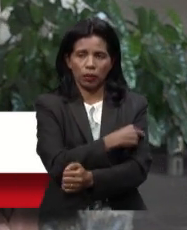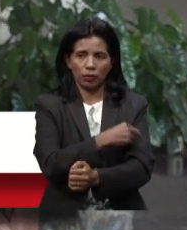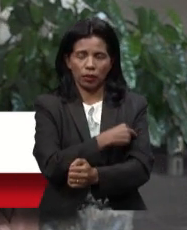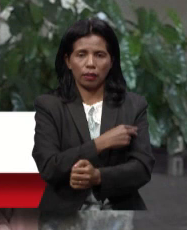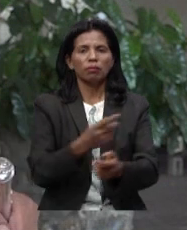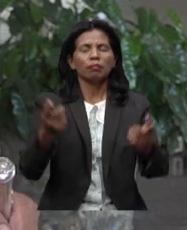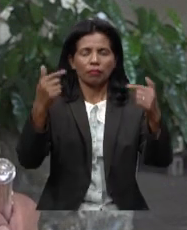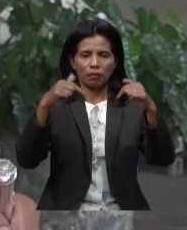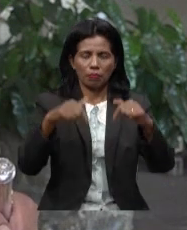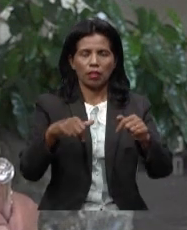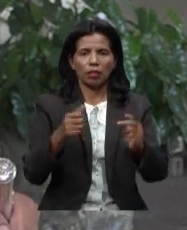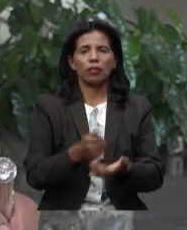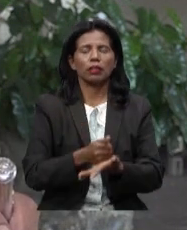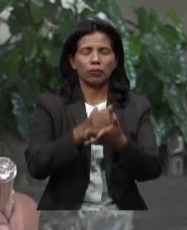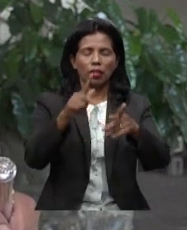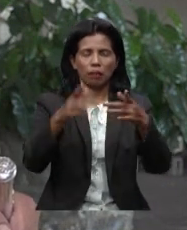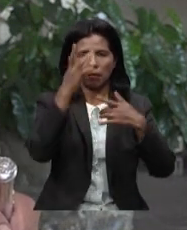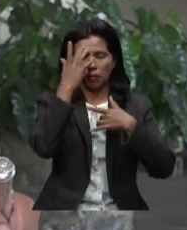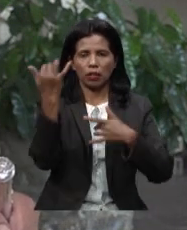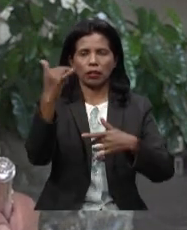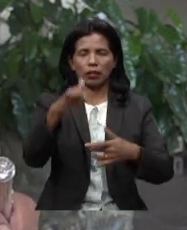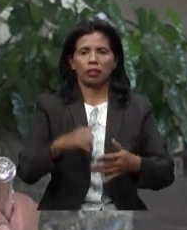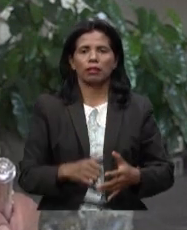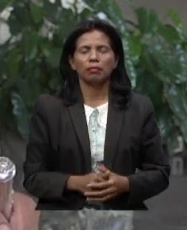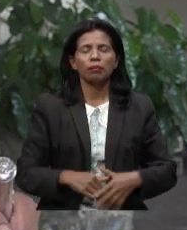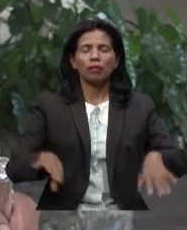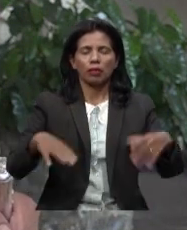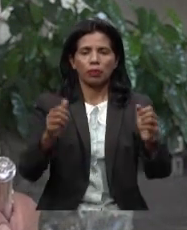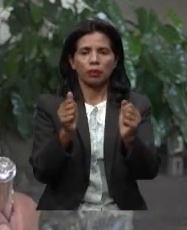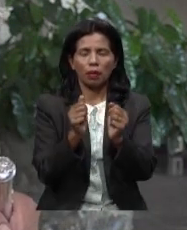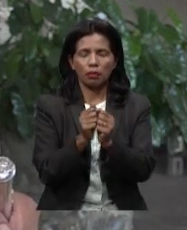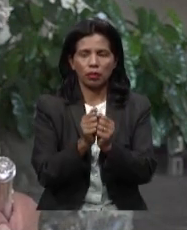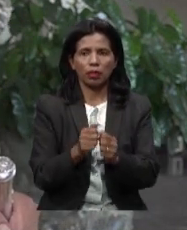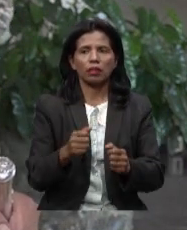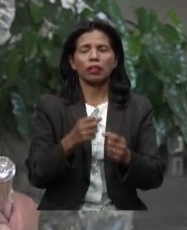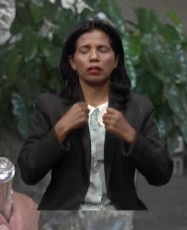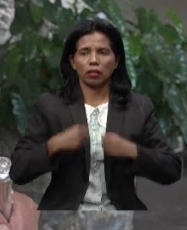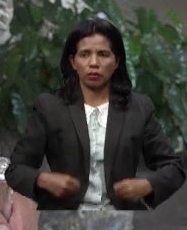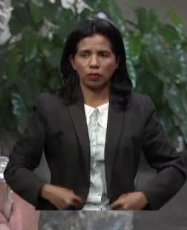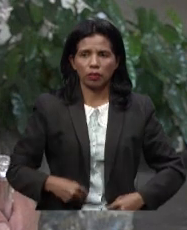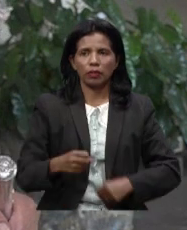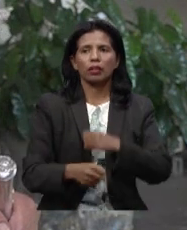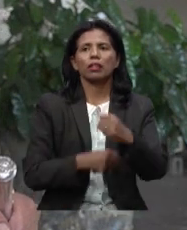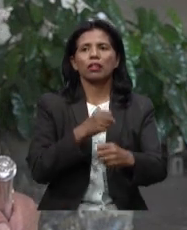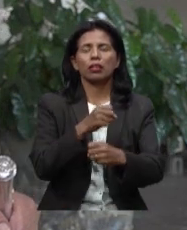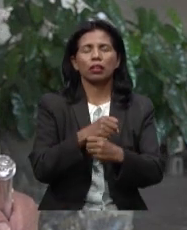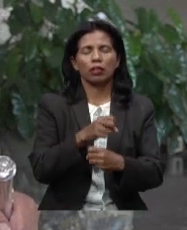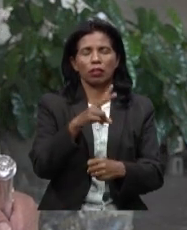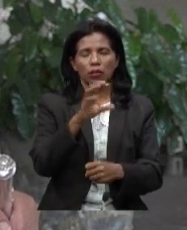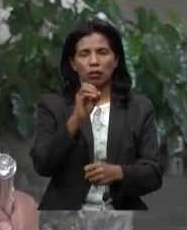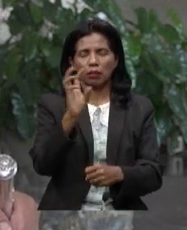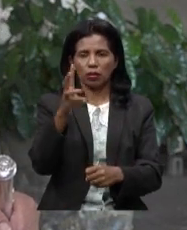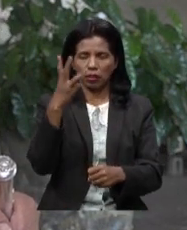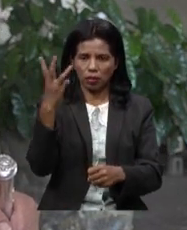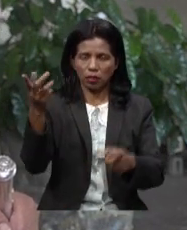nene, arca da paz, nele. Nebe mai be agora al tratamento saúde, ne, tina 2016 mas mai,